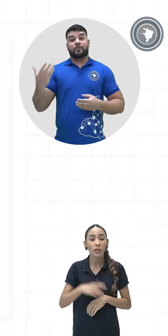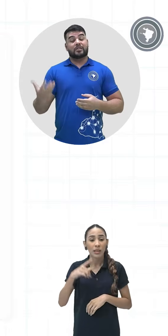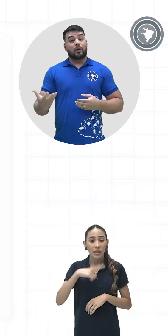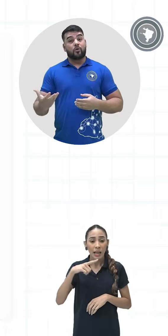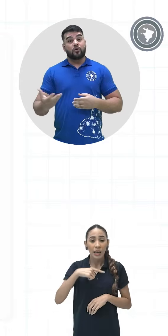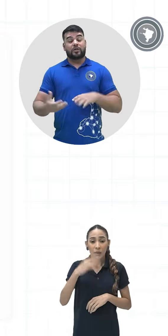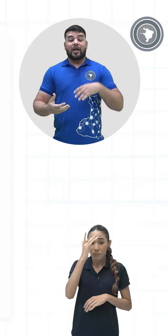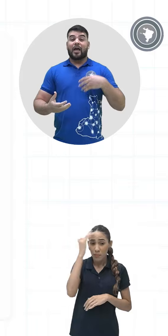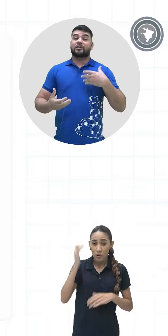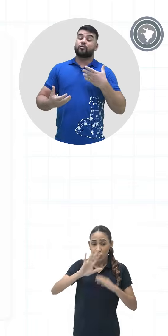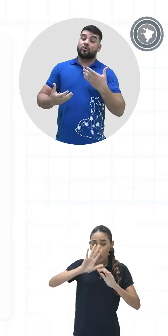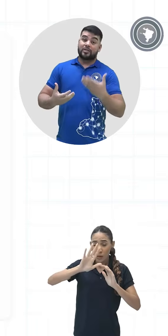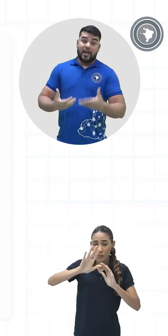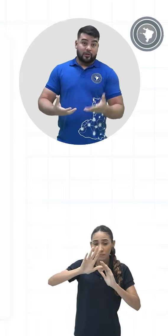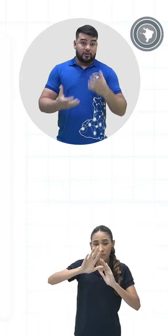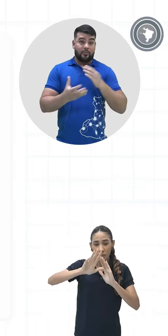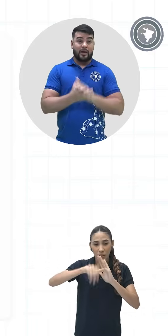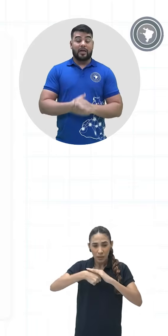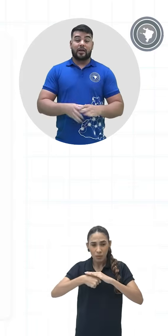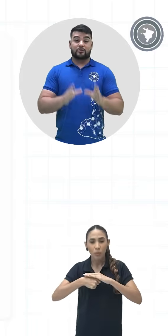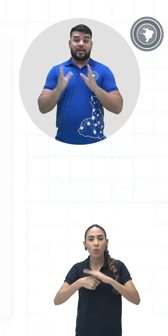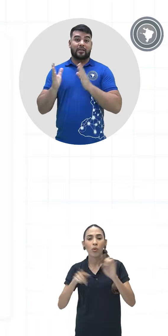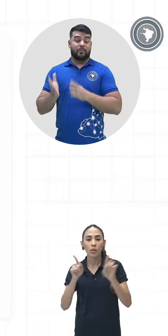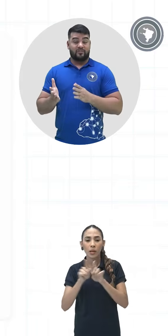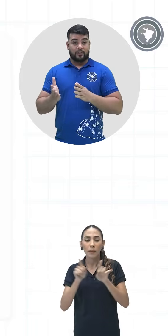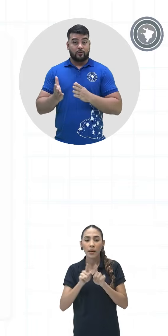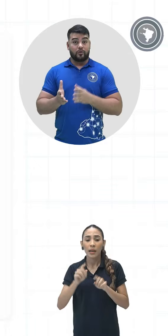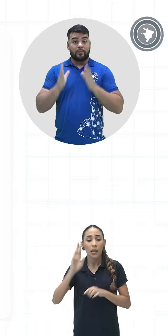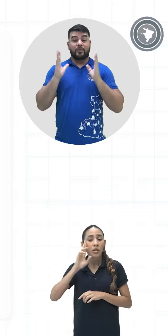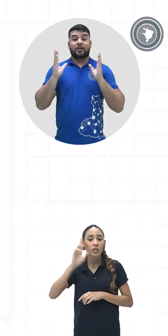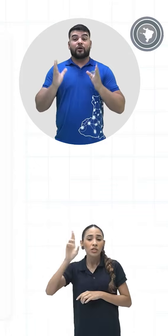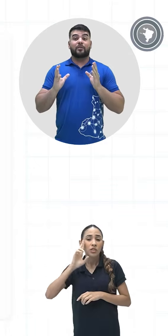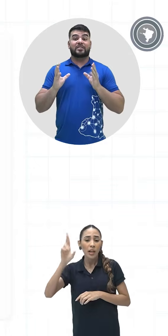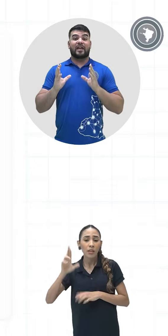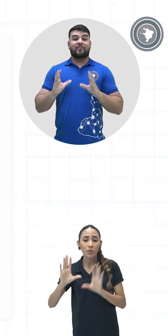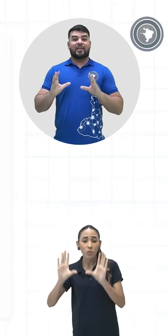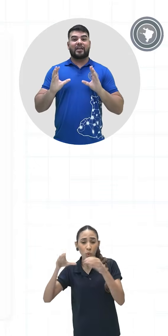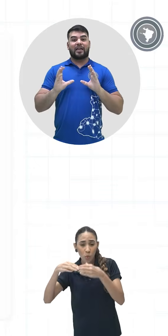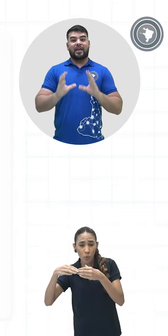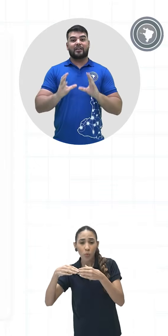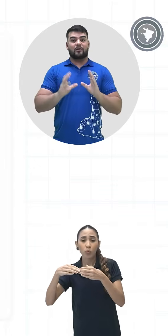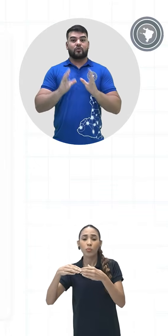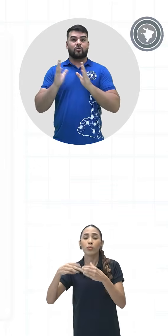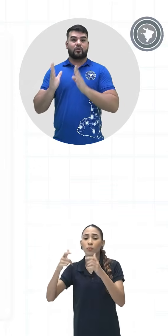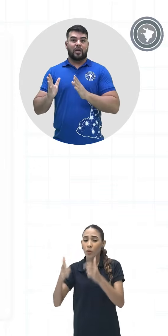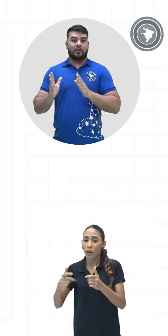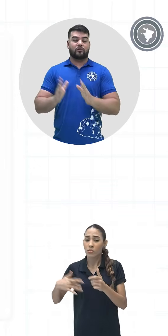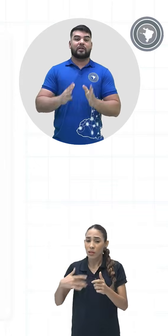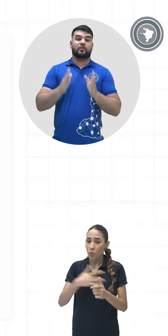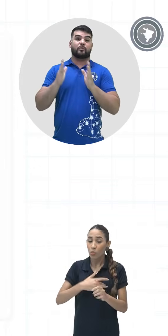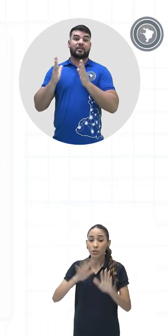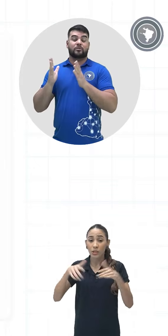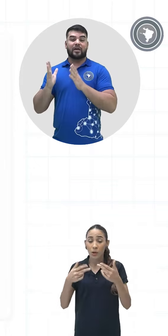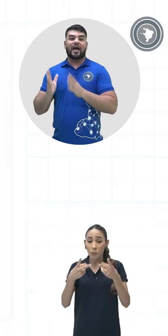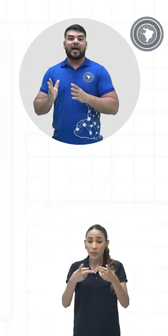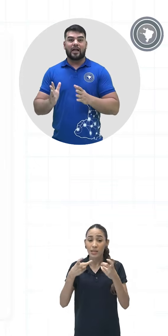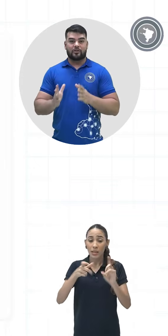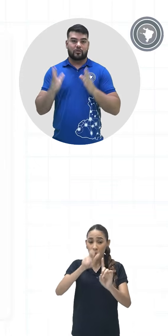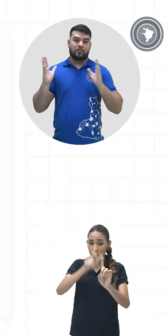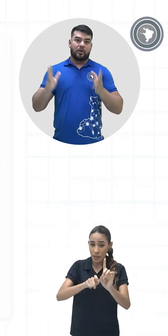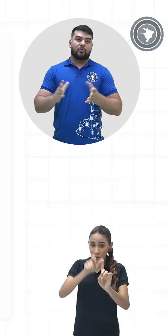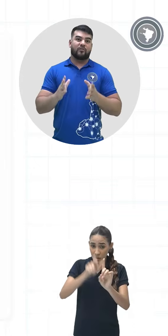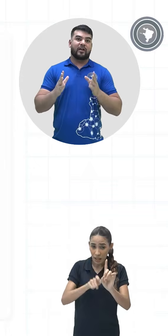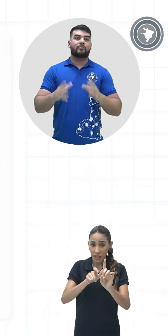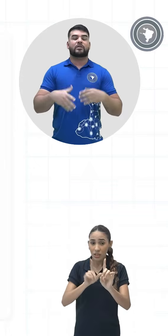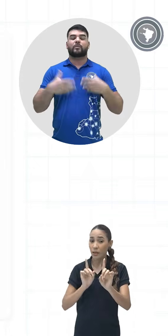a equipe de saúde, as autoridades também relacionadas à prefeitura. Então, observem que esses sujeitos, esses